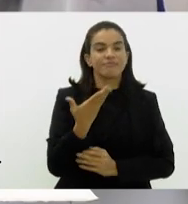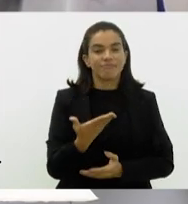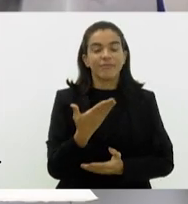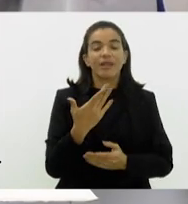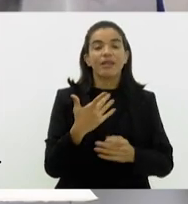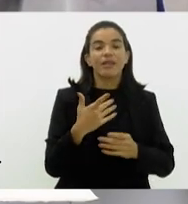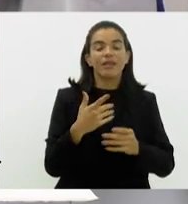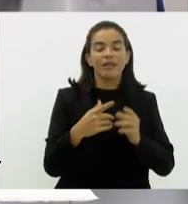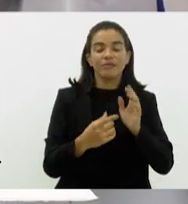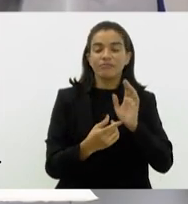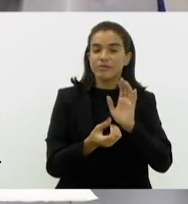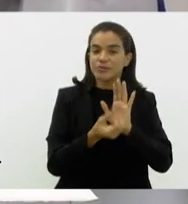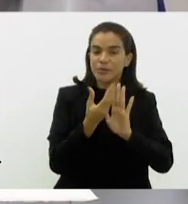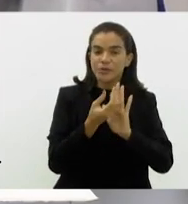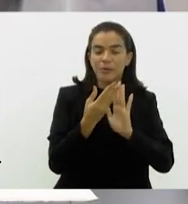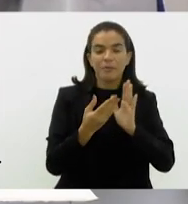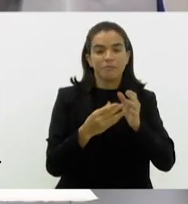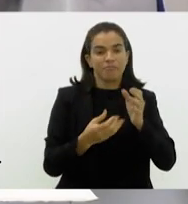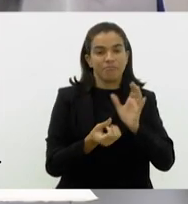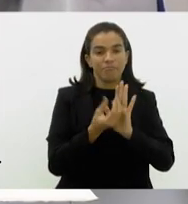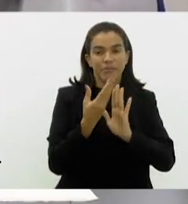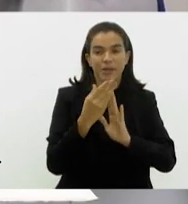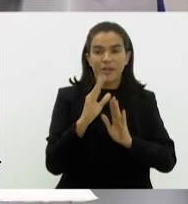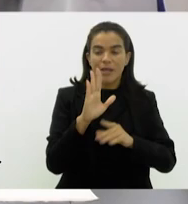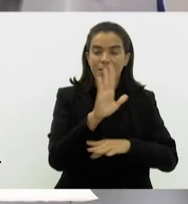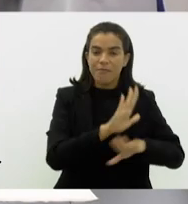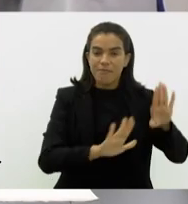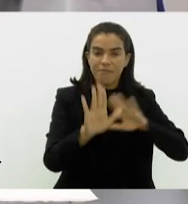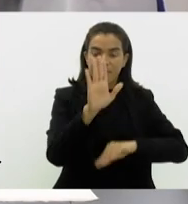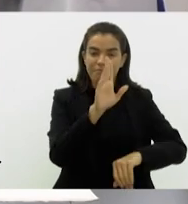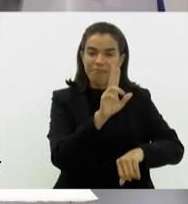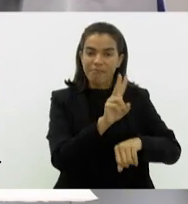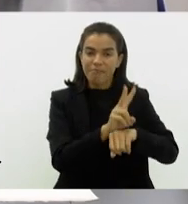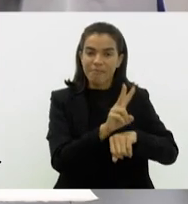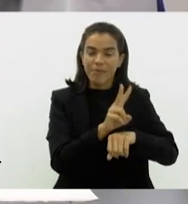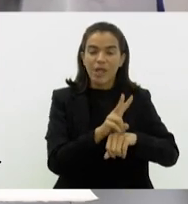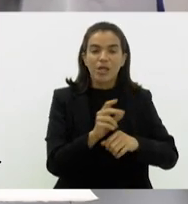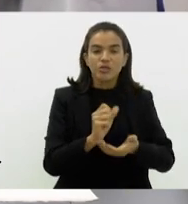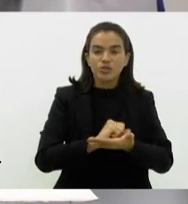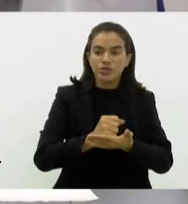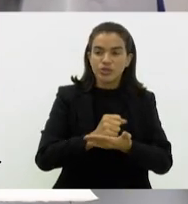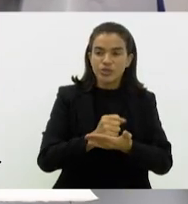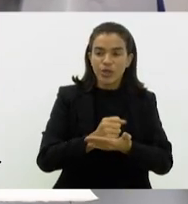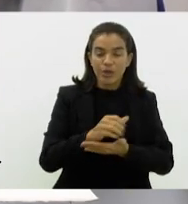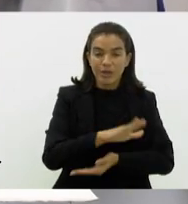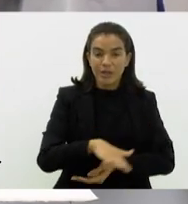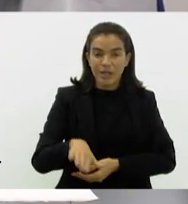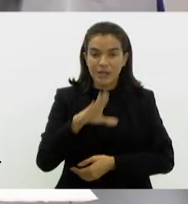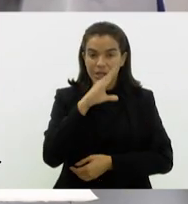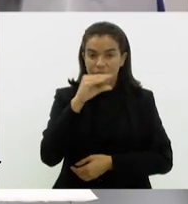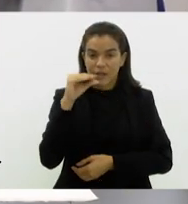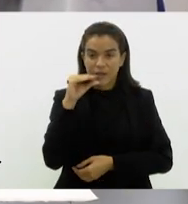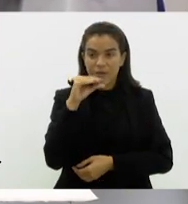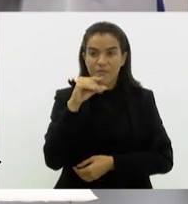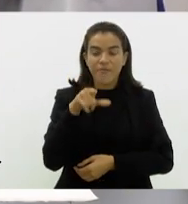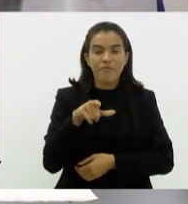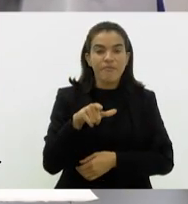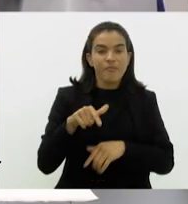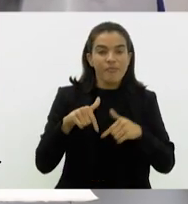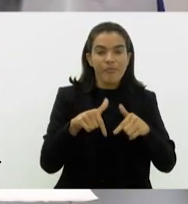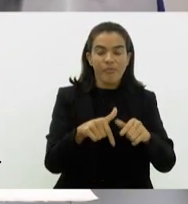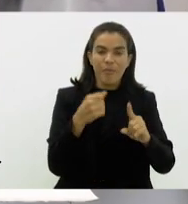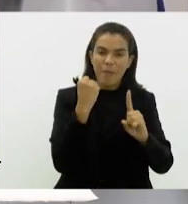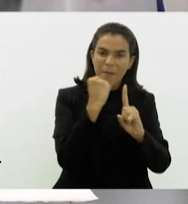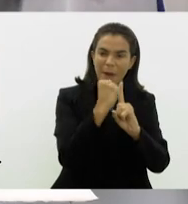que dispõe sobre a implantação do programa de prevenção e combate a jogos que induzem crianças e adolescentes à prática de